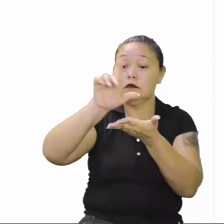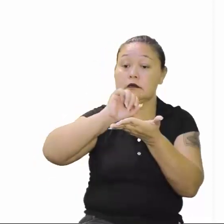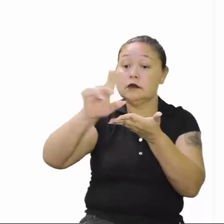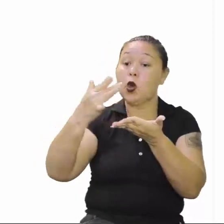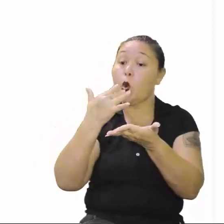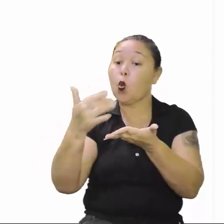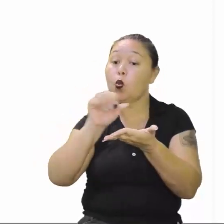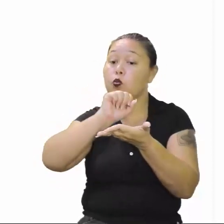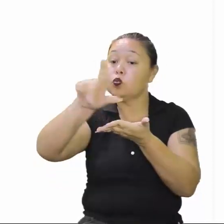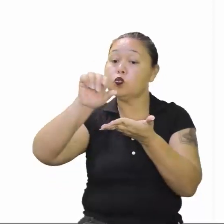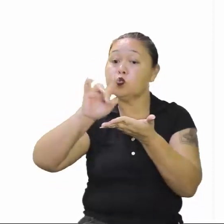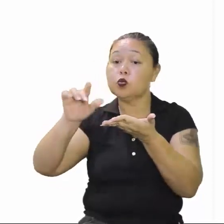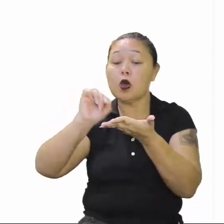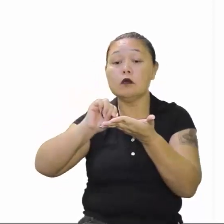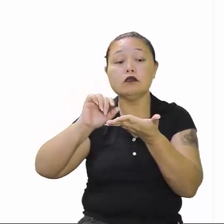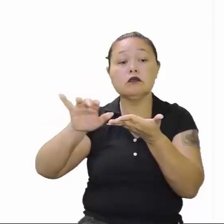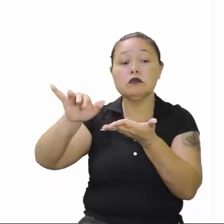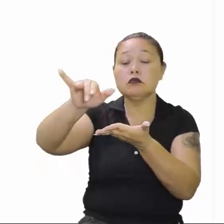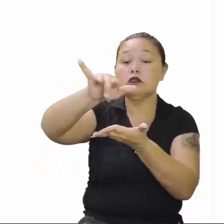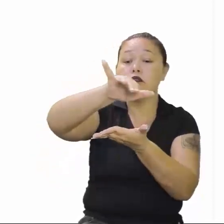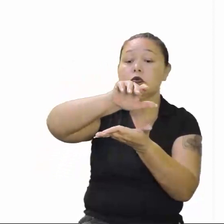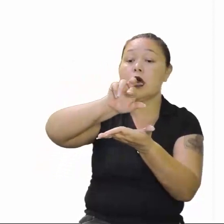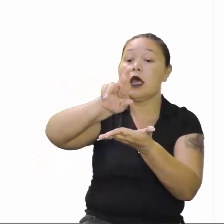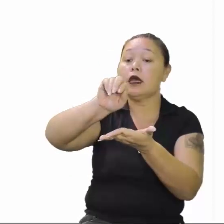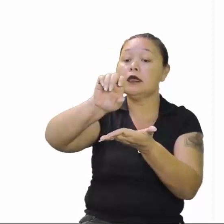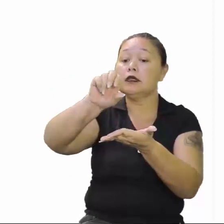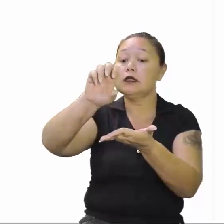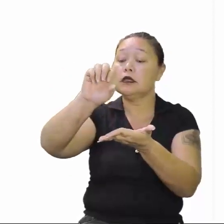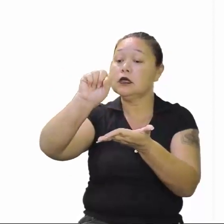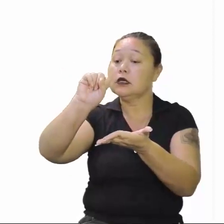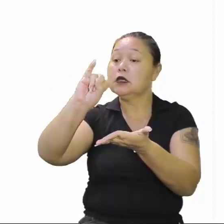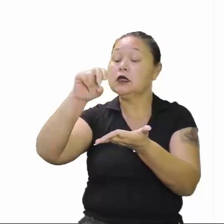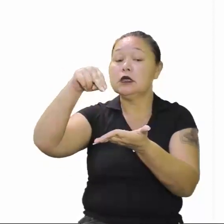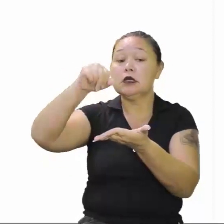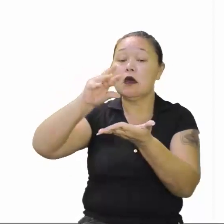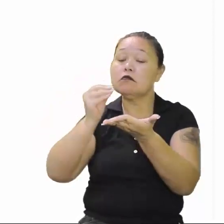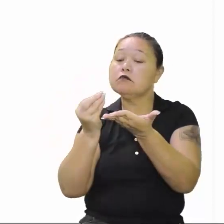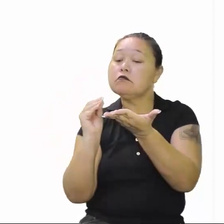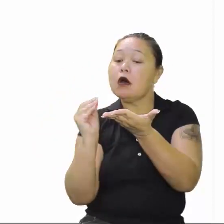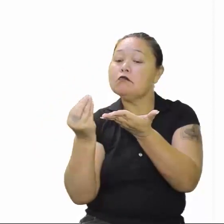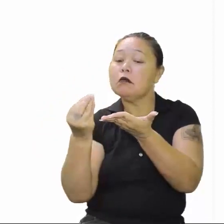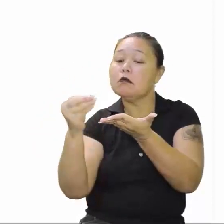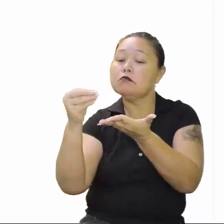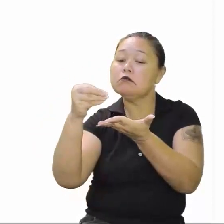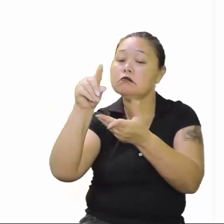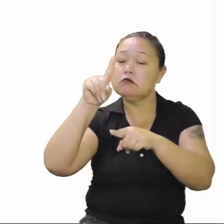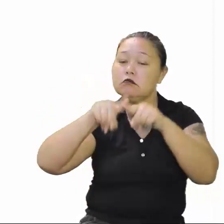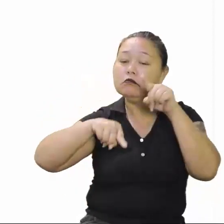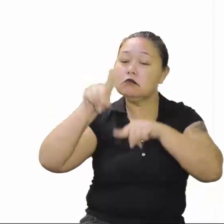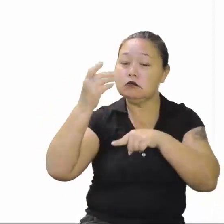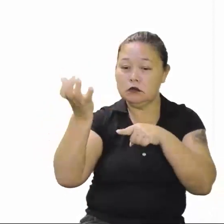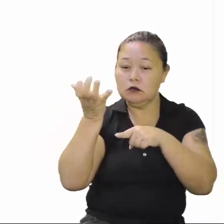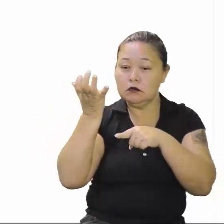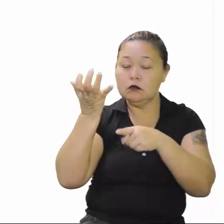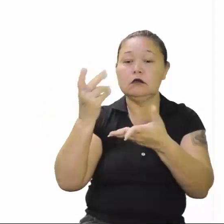laser sobre um tipo de resina, esculpindo o objeto